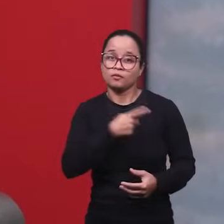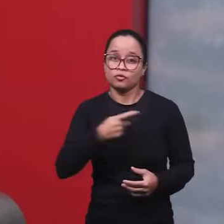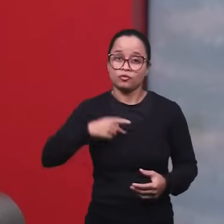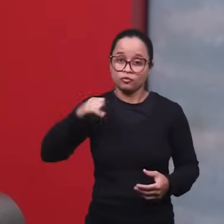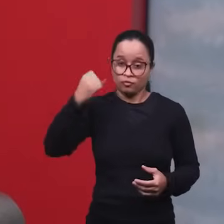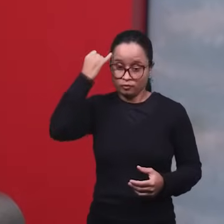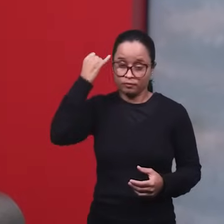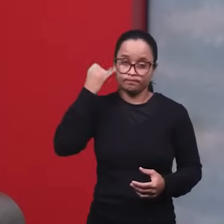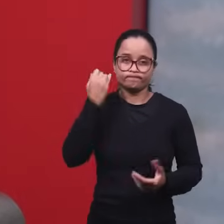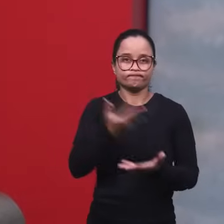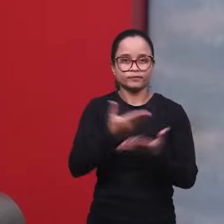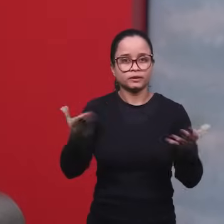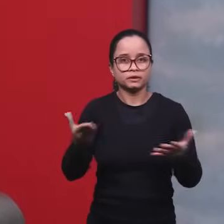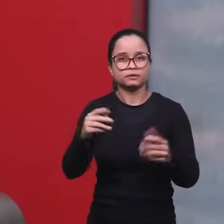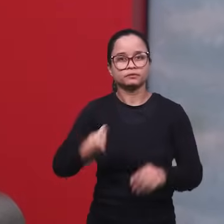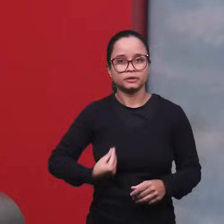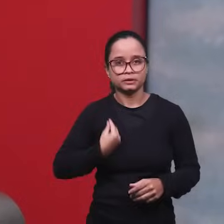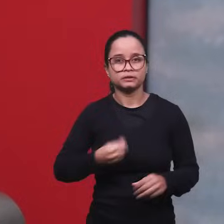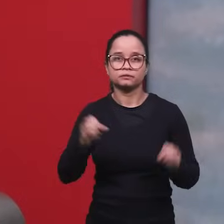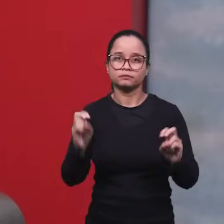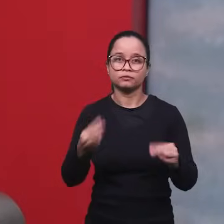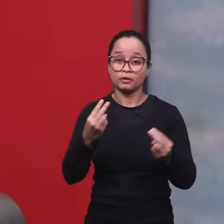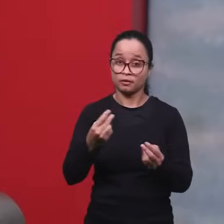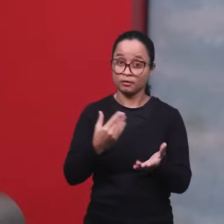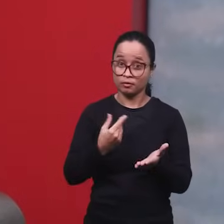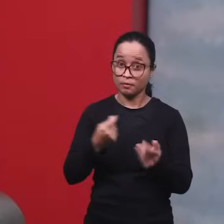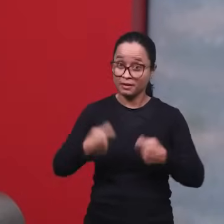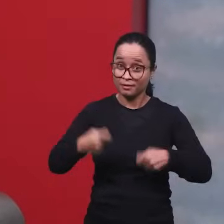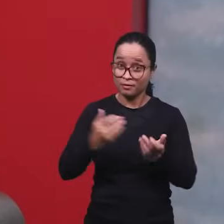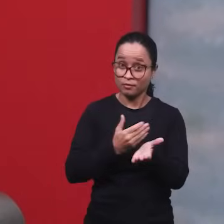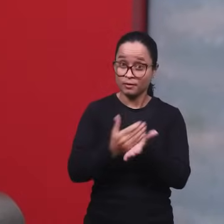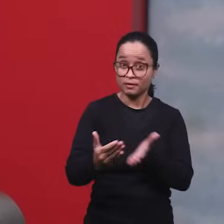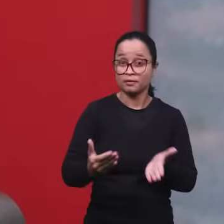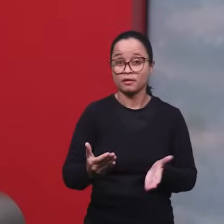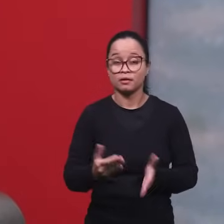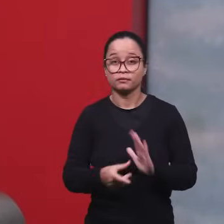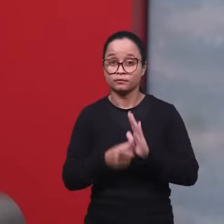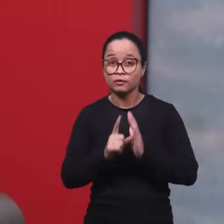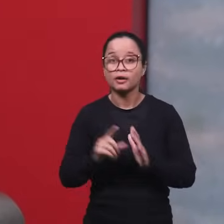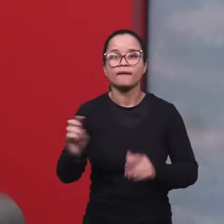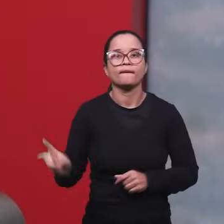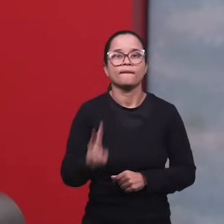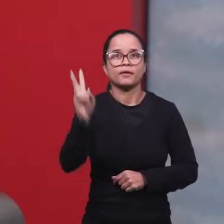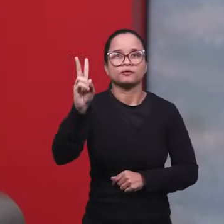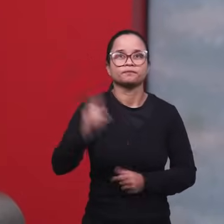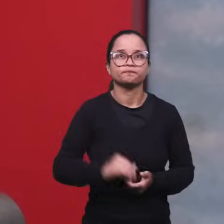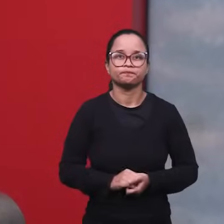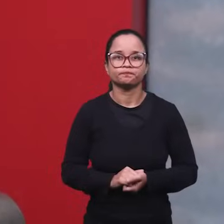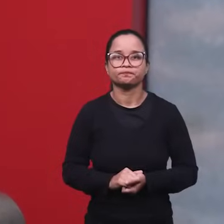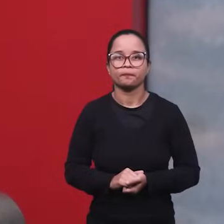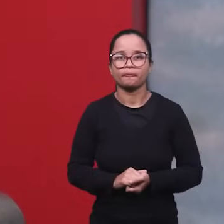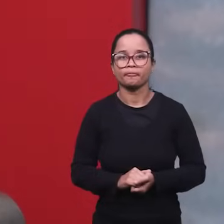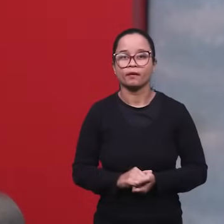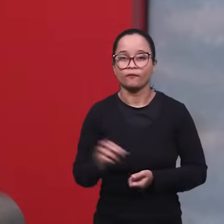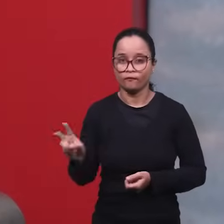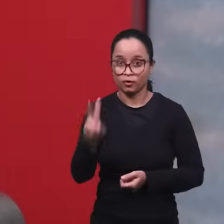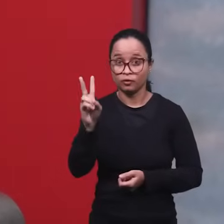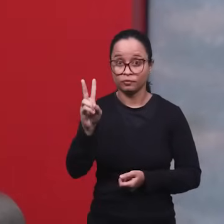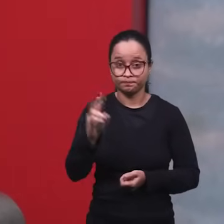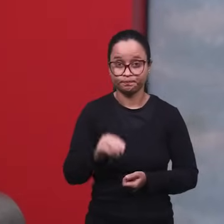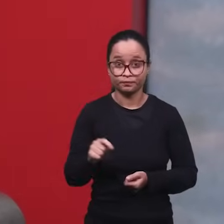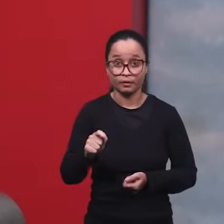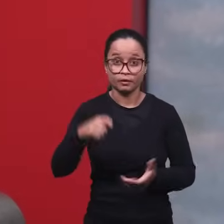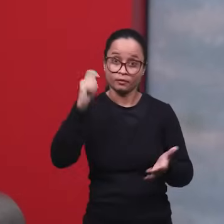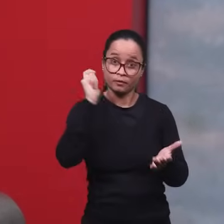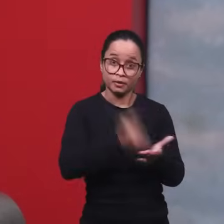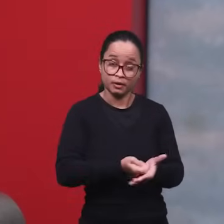pastor Josias, e vocês todos que estão aqui, precisa começar cedo, porque o valor depende, o valor do benefício, né?